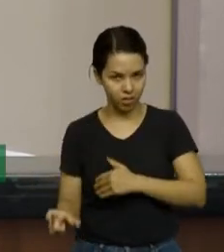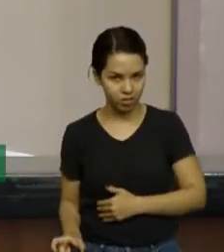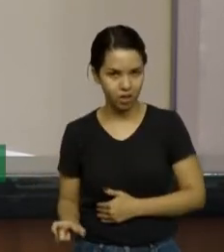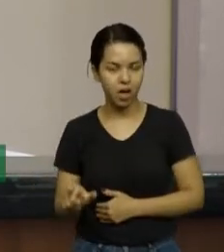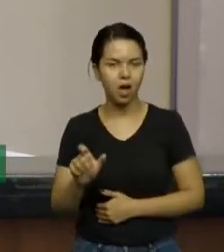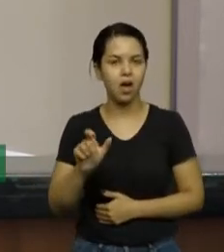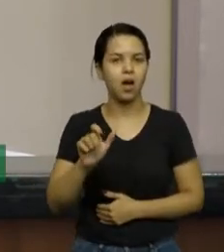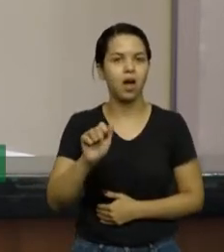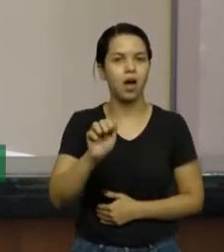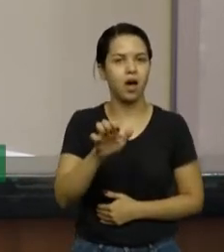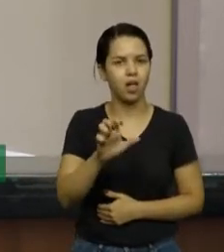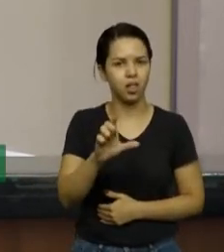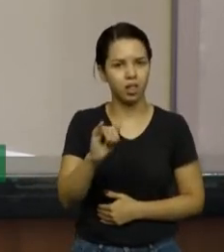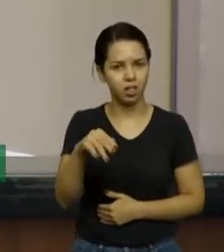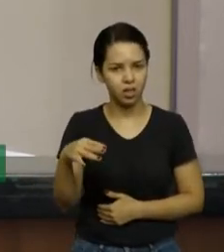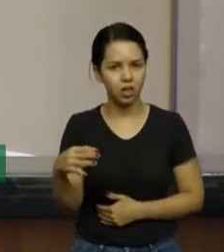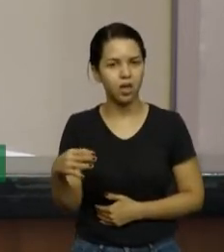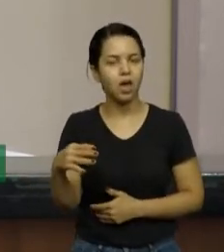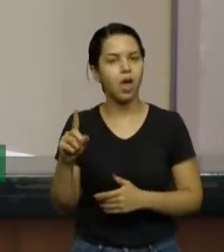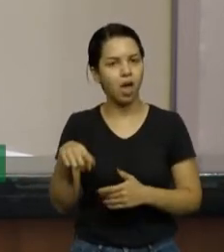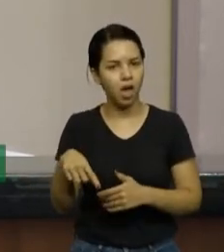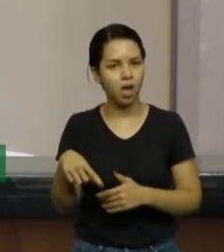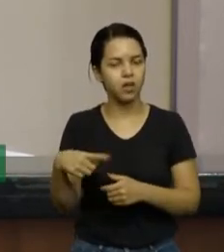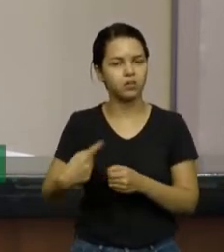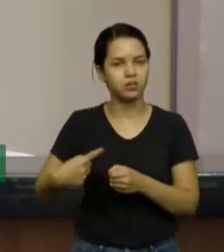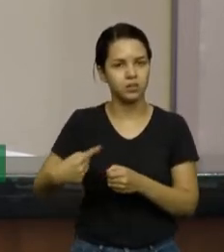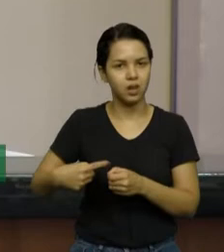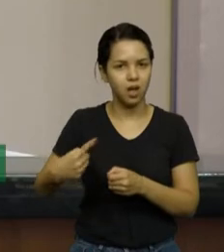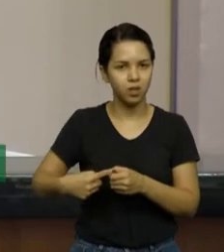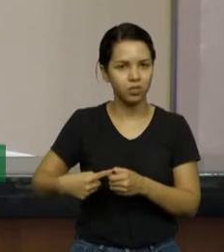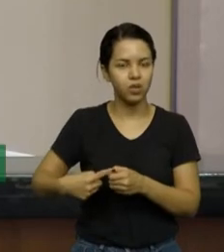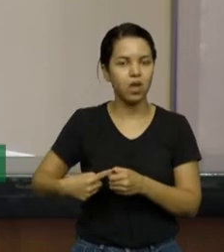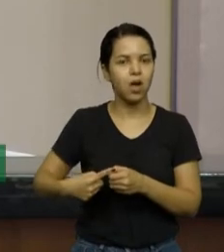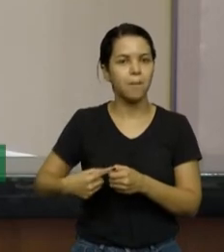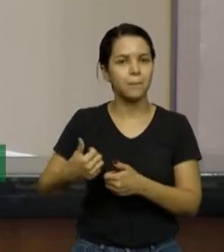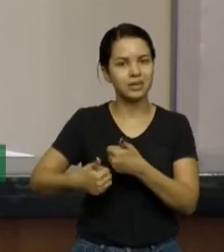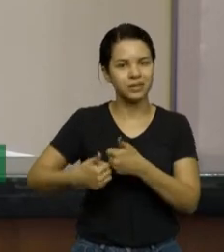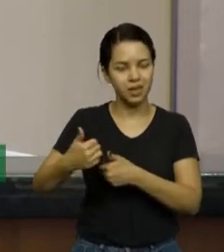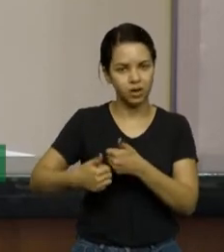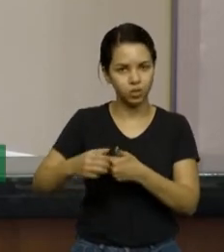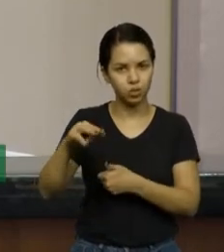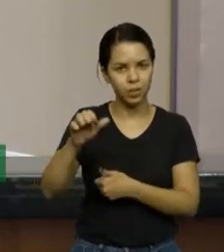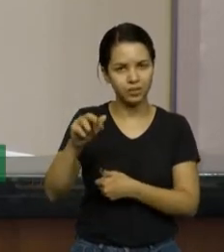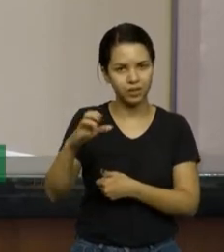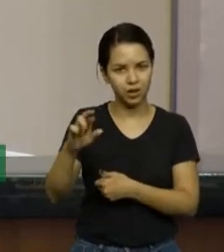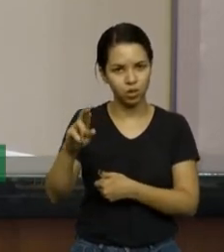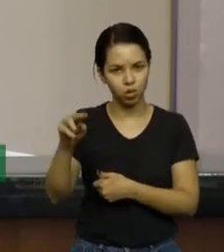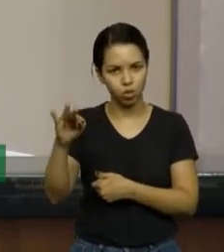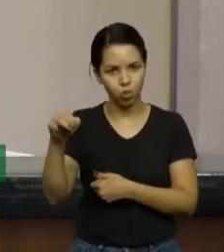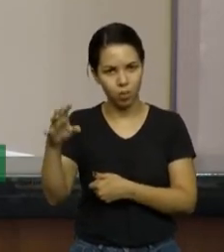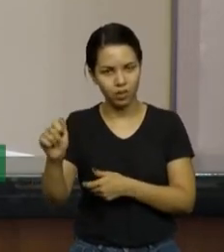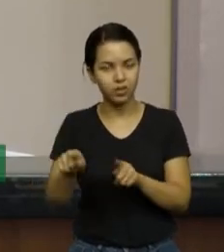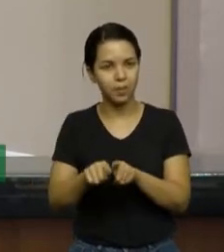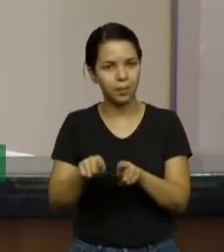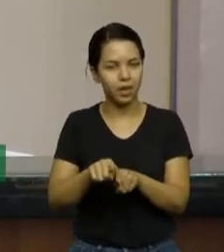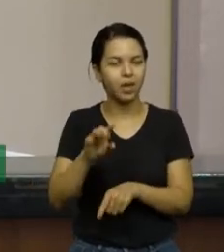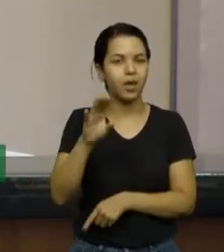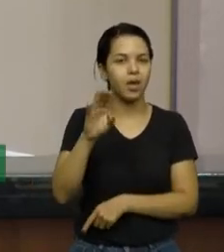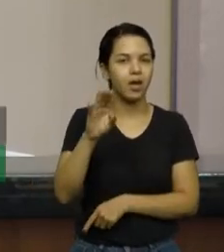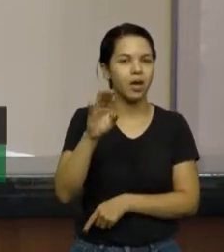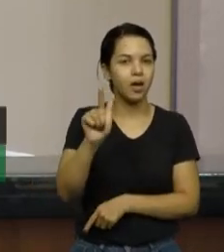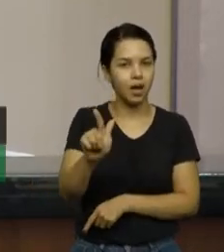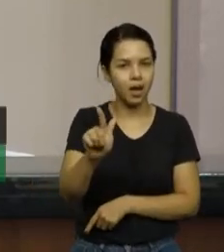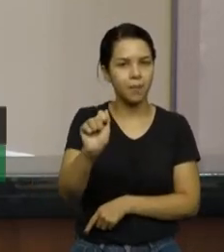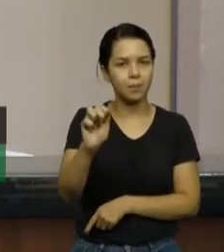Kreis, empresário de Massaranduba, que está presente, e o Gabriel de Jesus de São